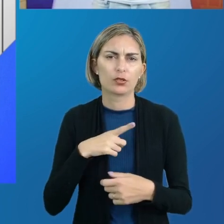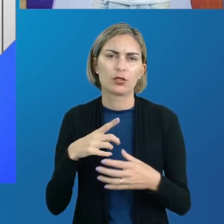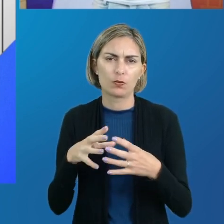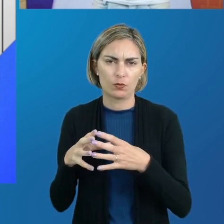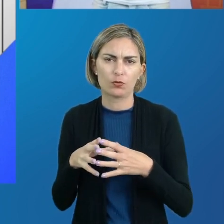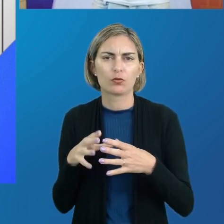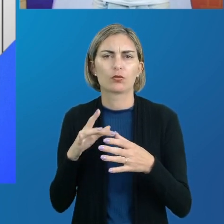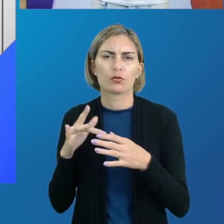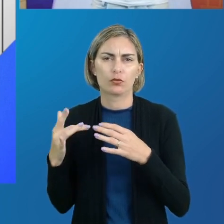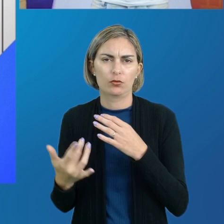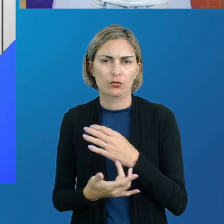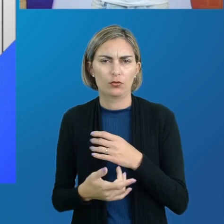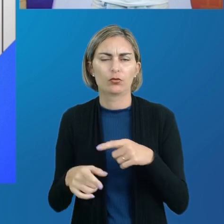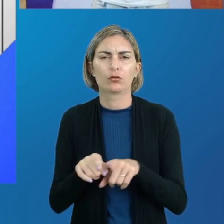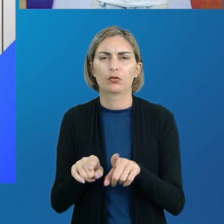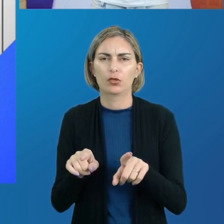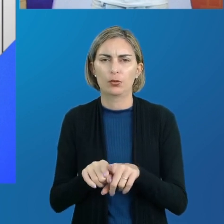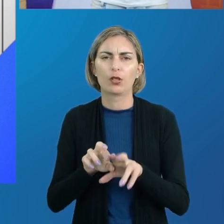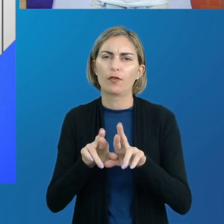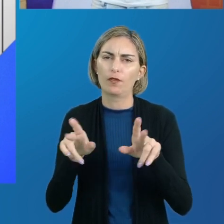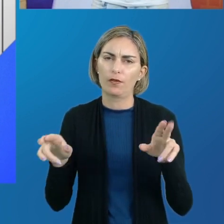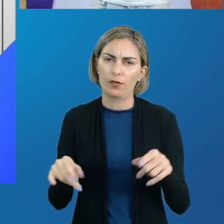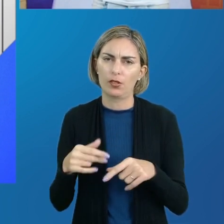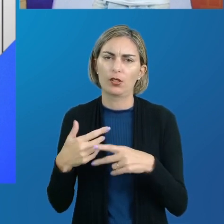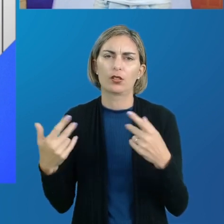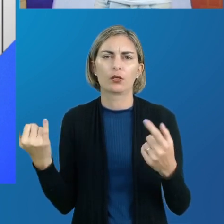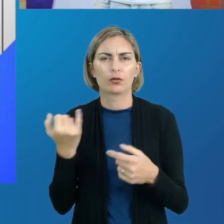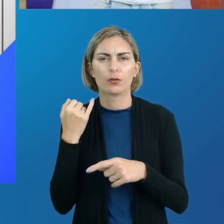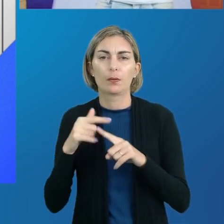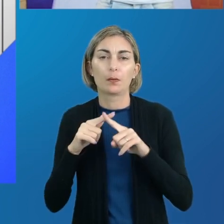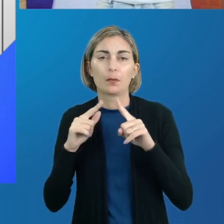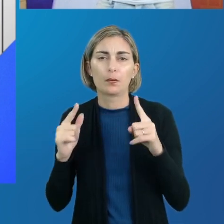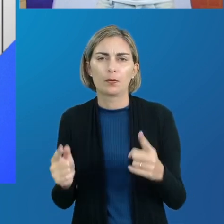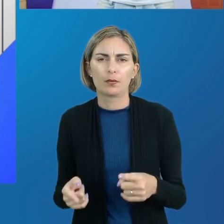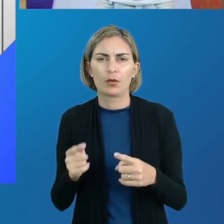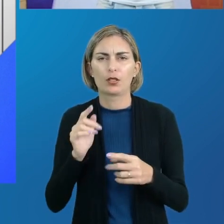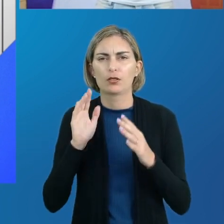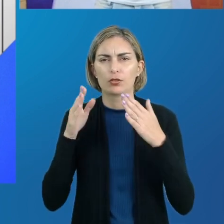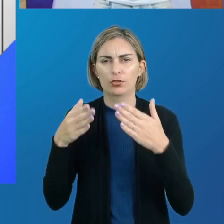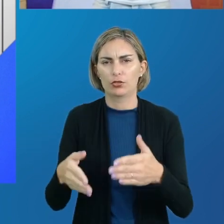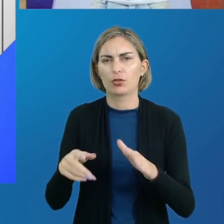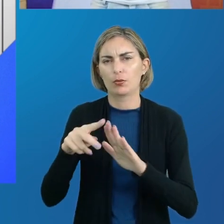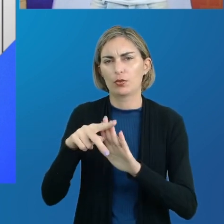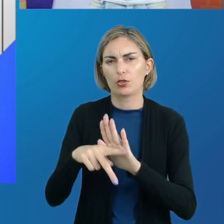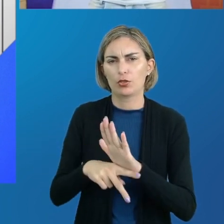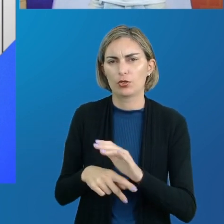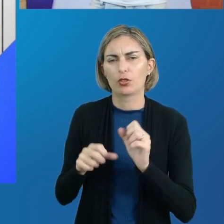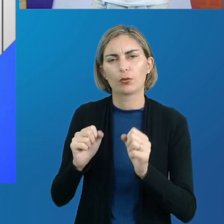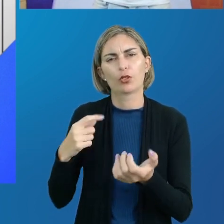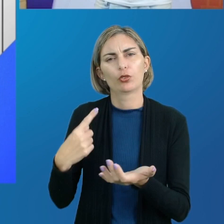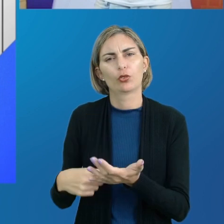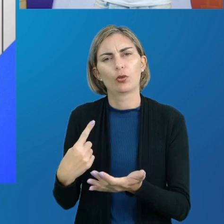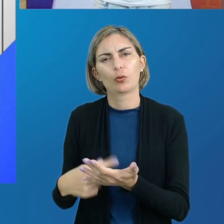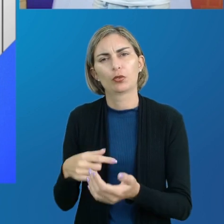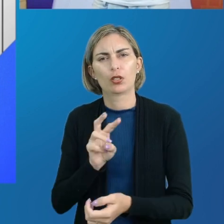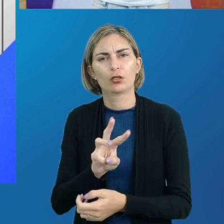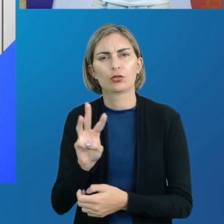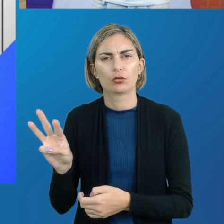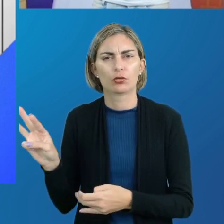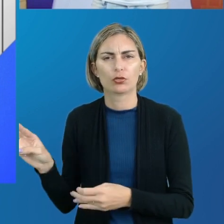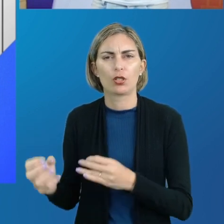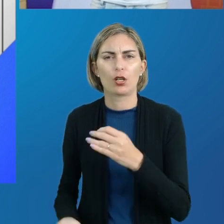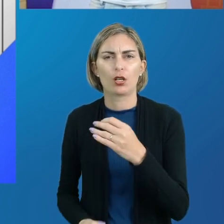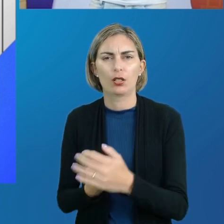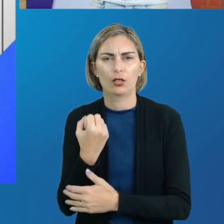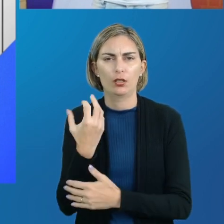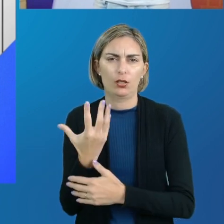mundo também, traz várias funcionalidades importantes. Mas para determinados projetos, você pode combinar com o site. Você pode criar